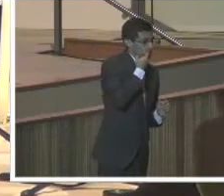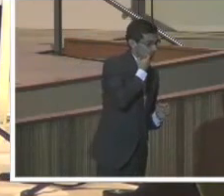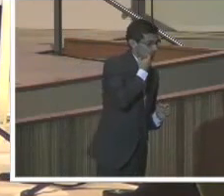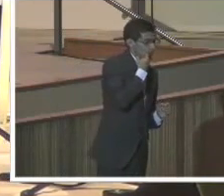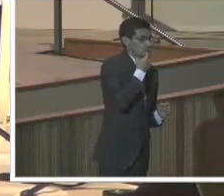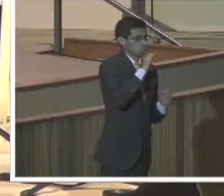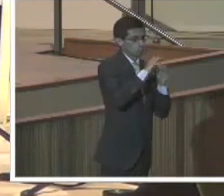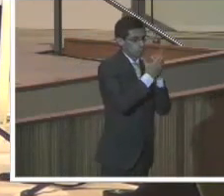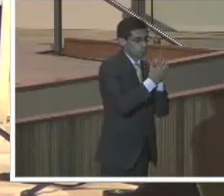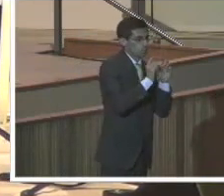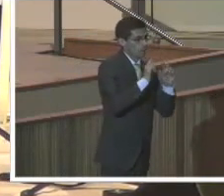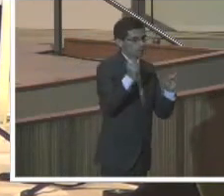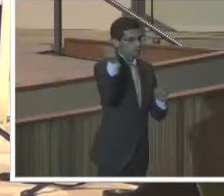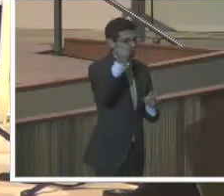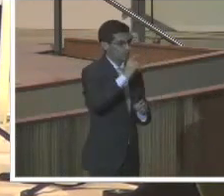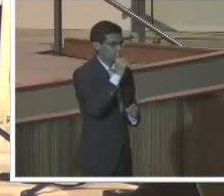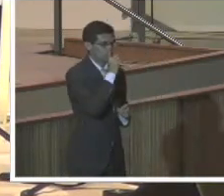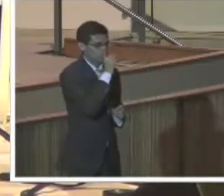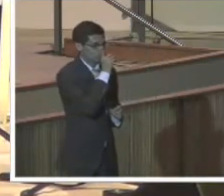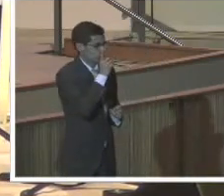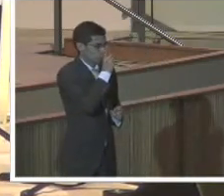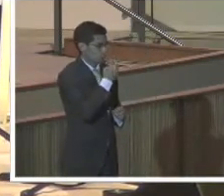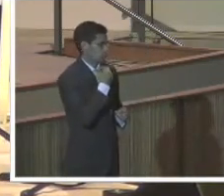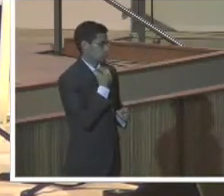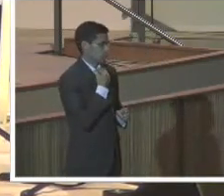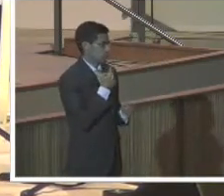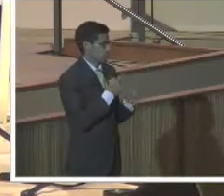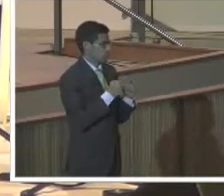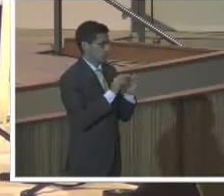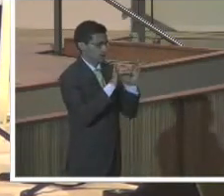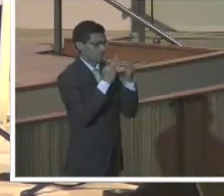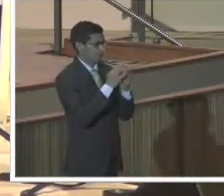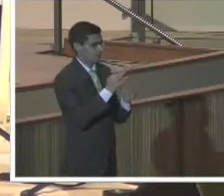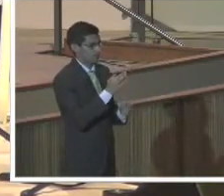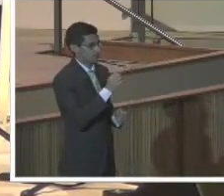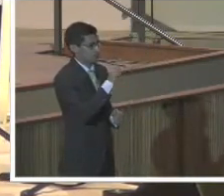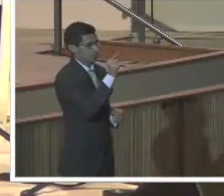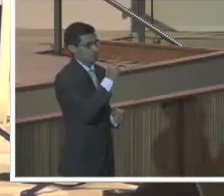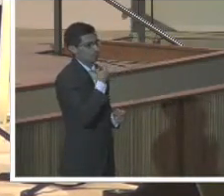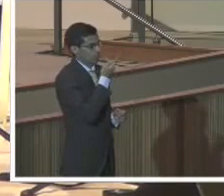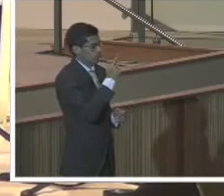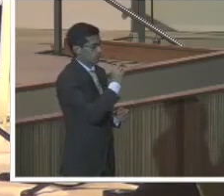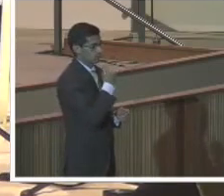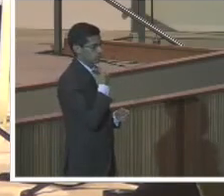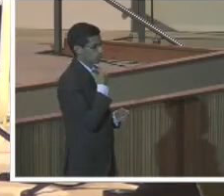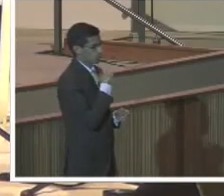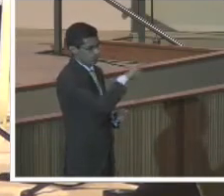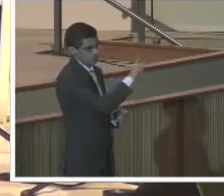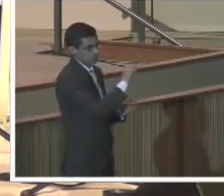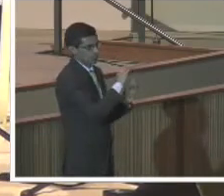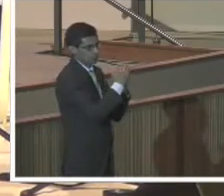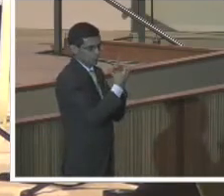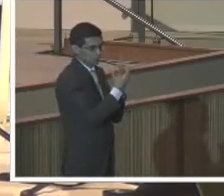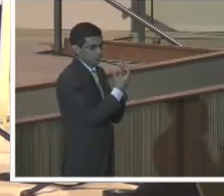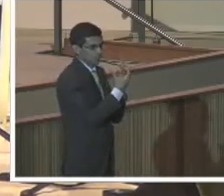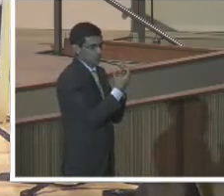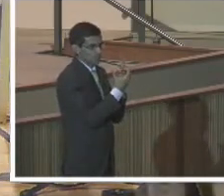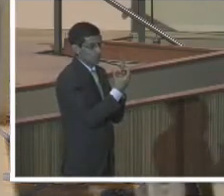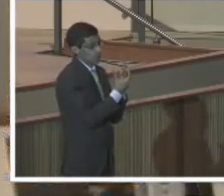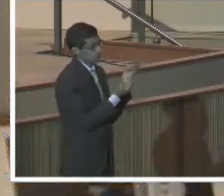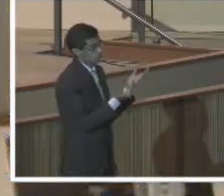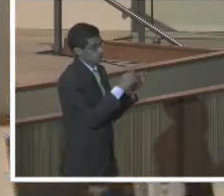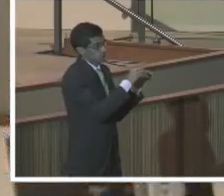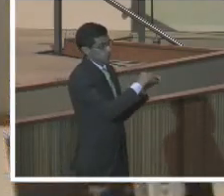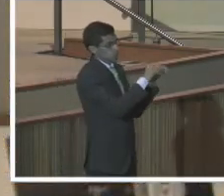na igreja. Você sabia disso? Nós tivemos que mudar a reunião de células de adolescentes dos outros dias para ficar tudo